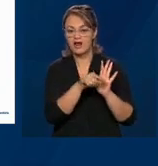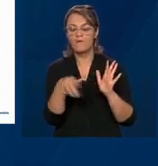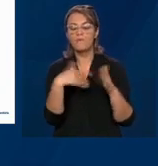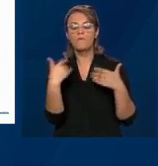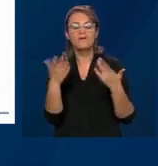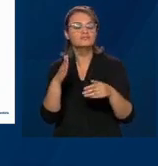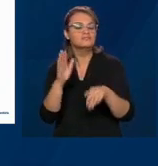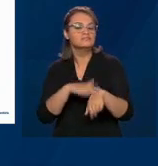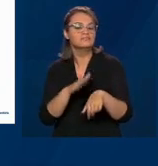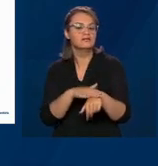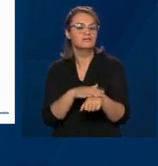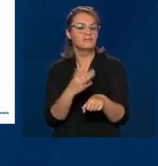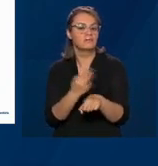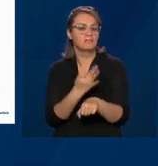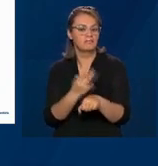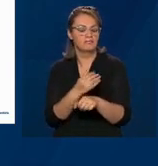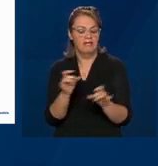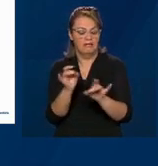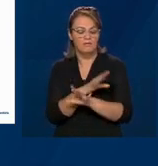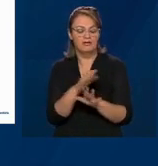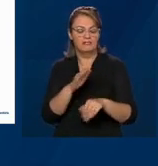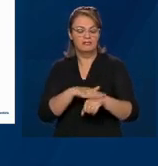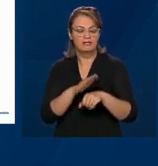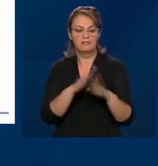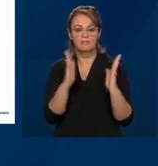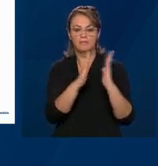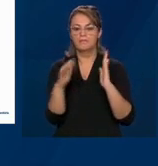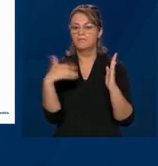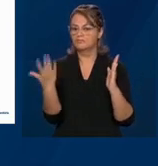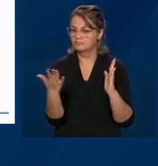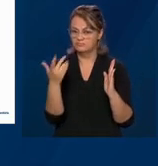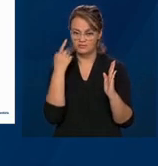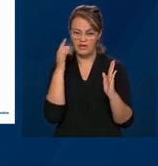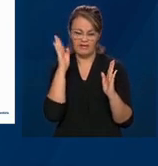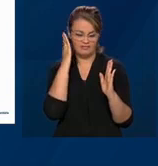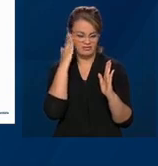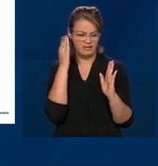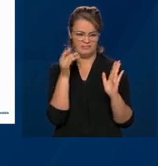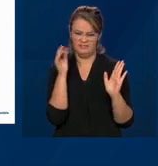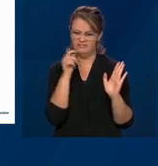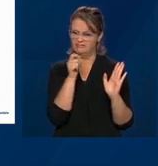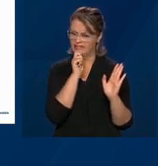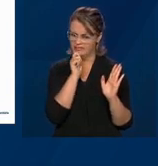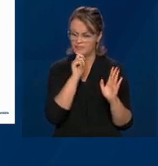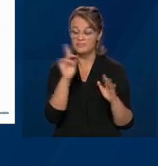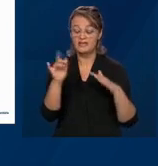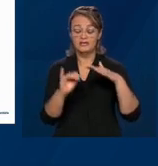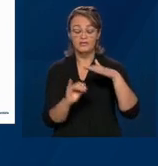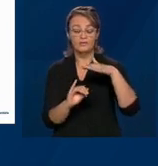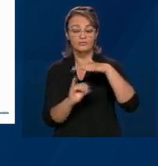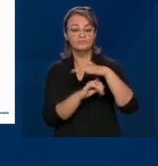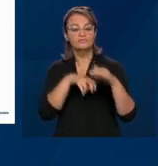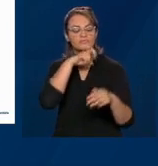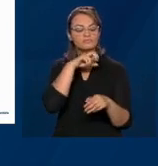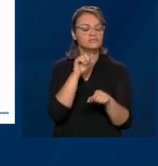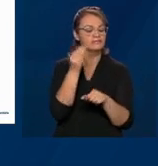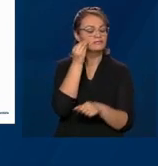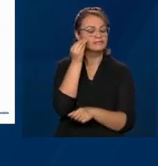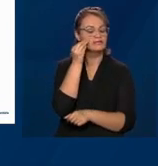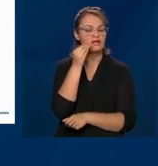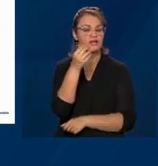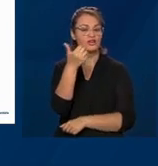tempo realmente se mantém íntegra. A proposta do Instituto Butantan foi extrapolar esse prazo para 12